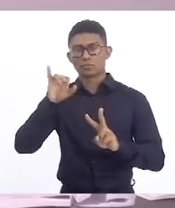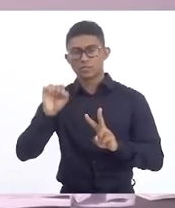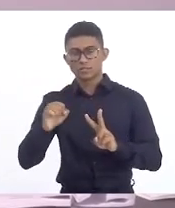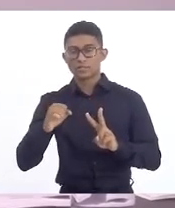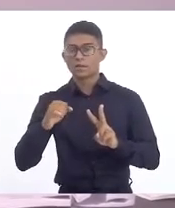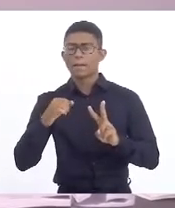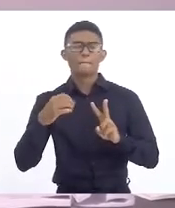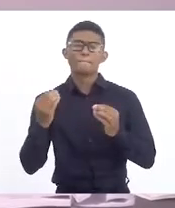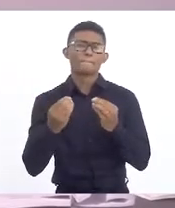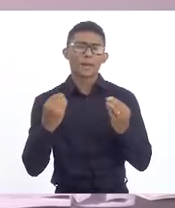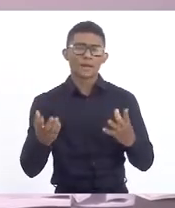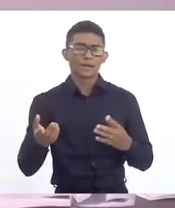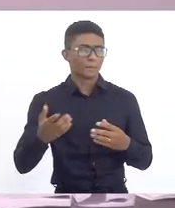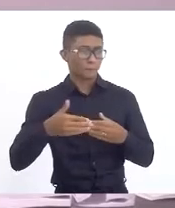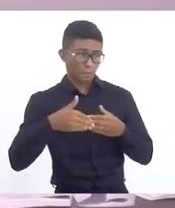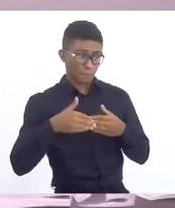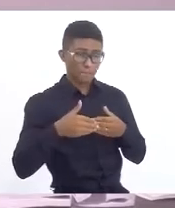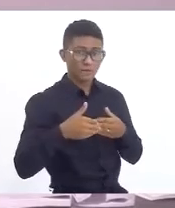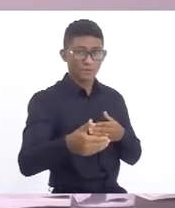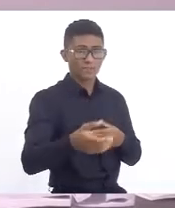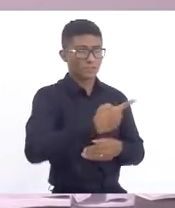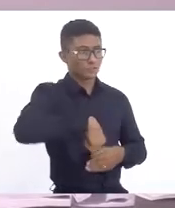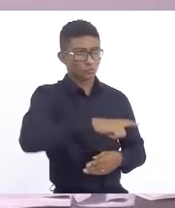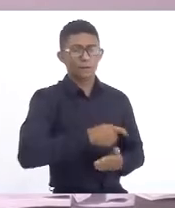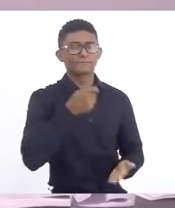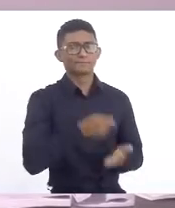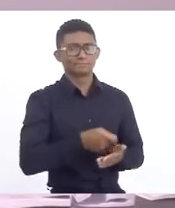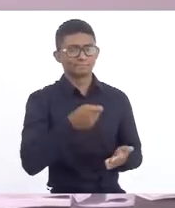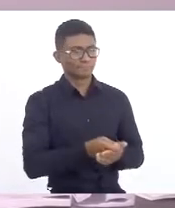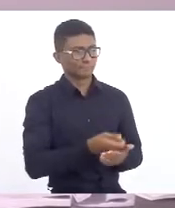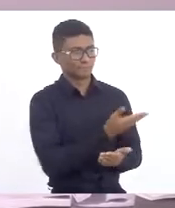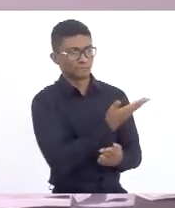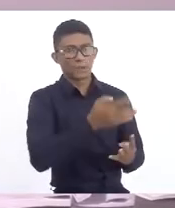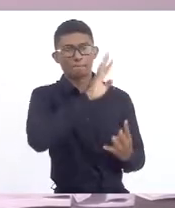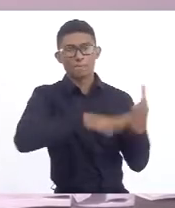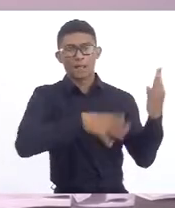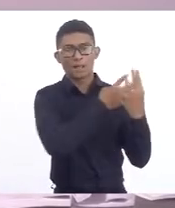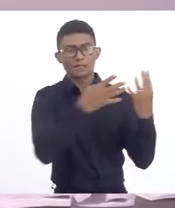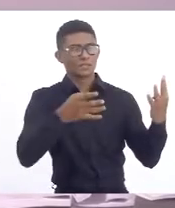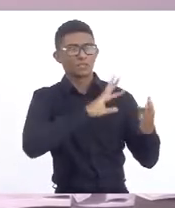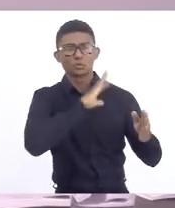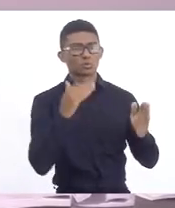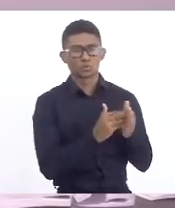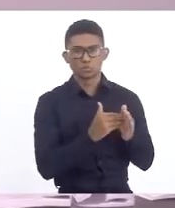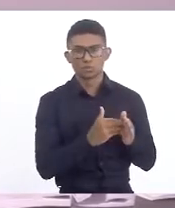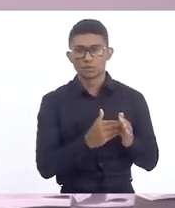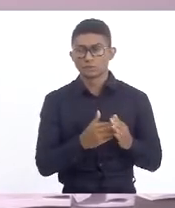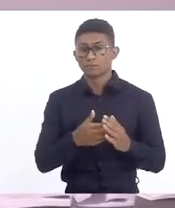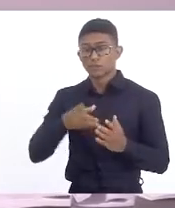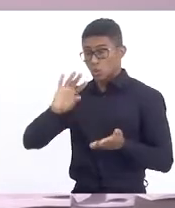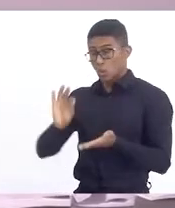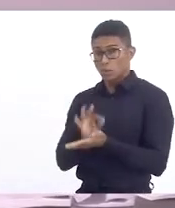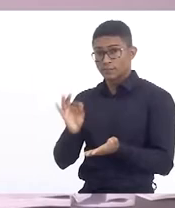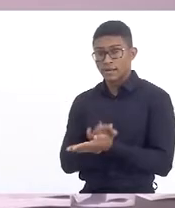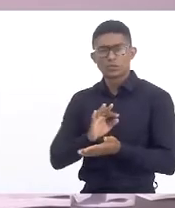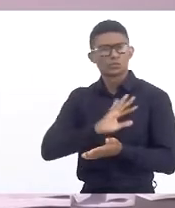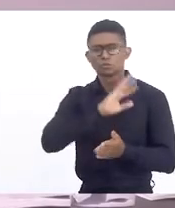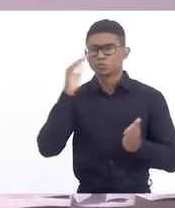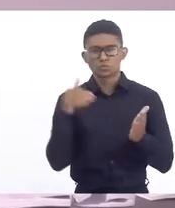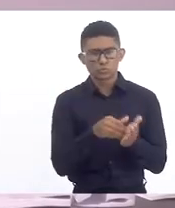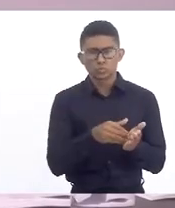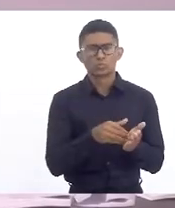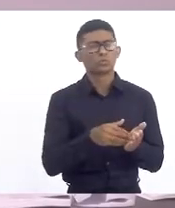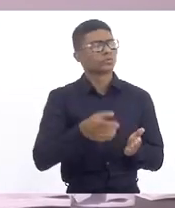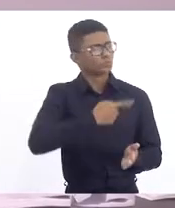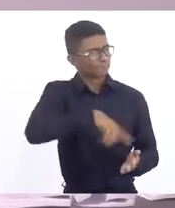daqui para frente, nós vamos exigir todas as planilhas, todo o cronograma físico e financeiro, todas as alterações contratuais, como o diretor jurídico